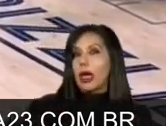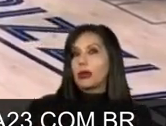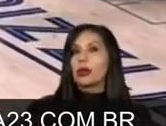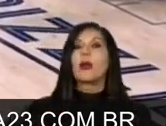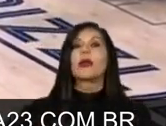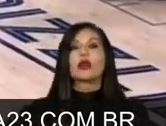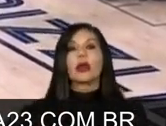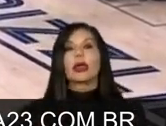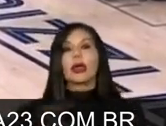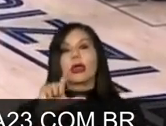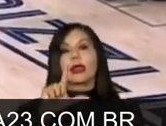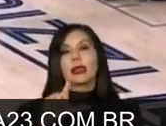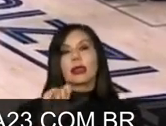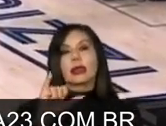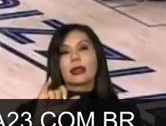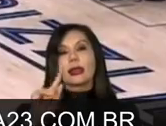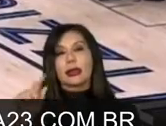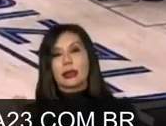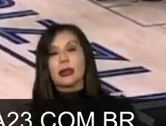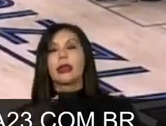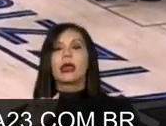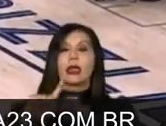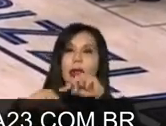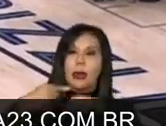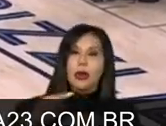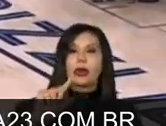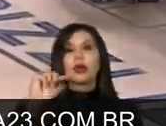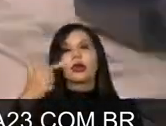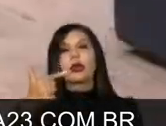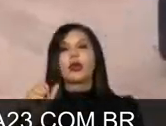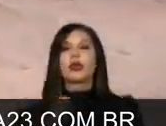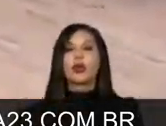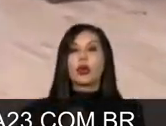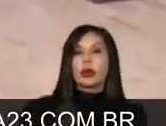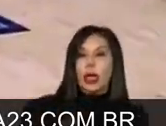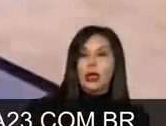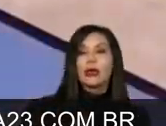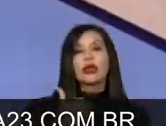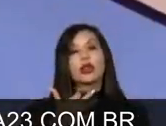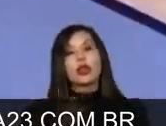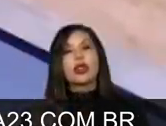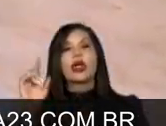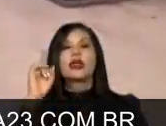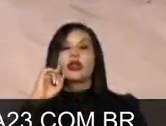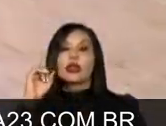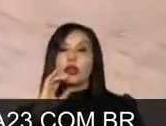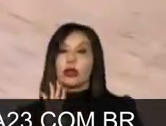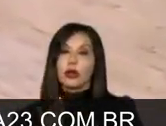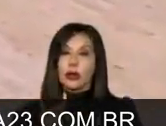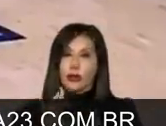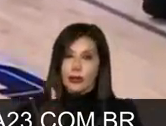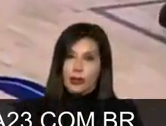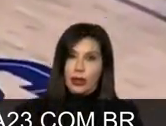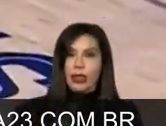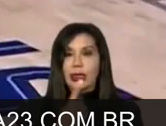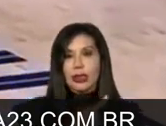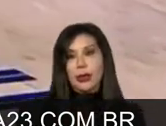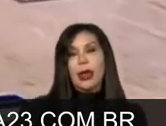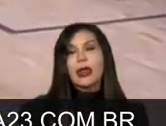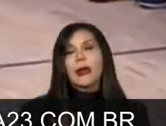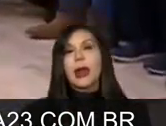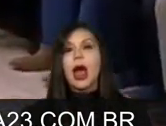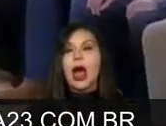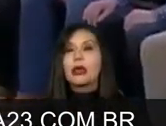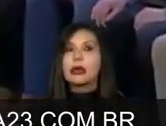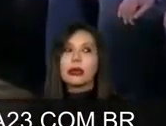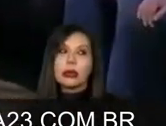liga. Depois ele assinou um segundo contrato de 10 dias com a franquia, que expirou essa semana. Ele chamou a atenção